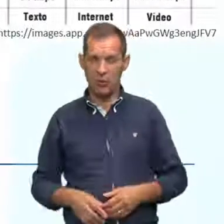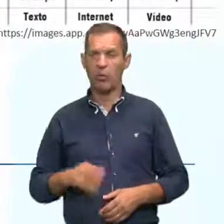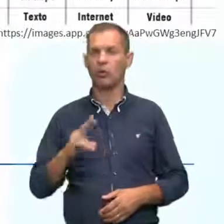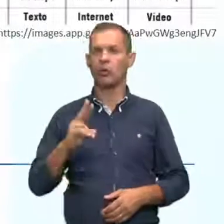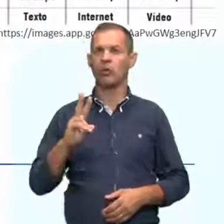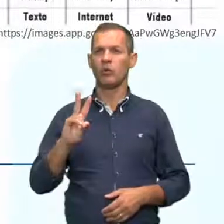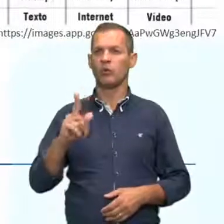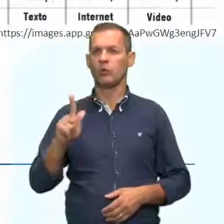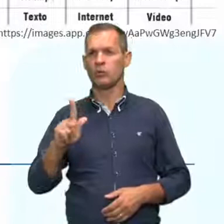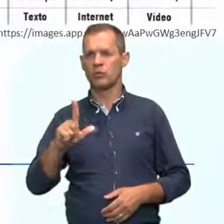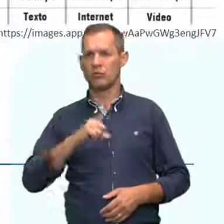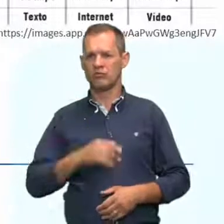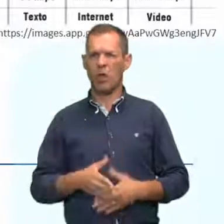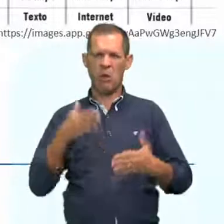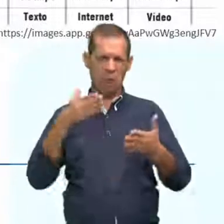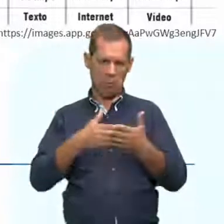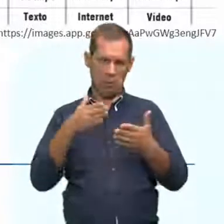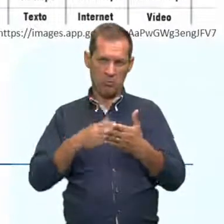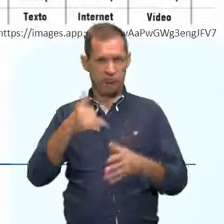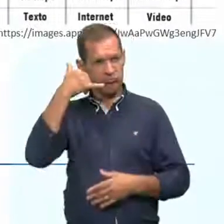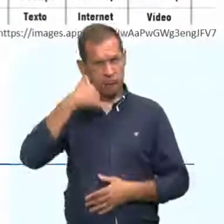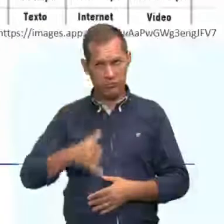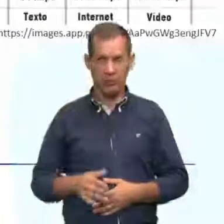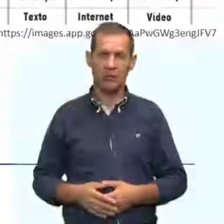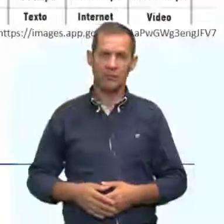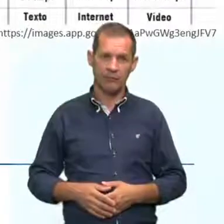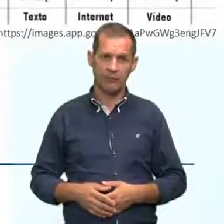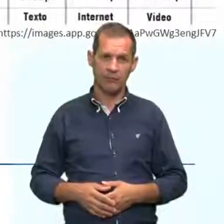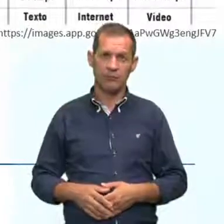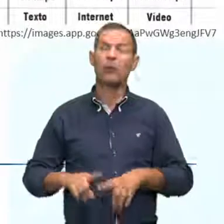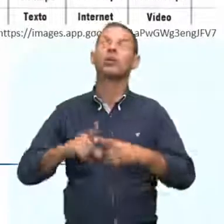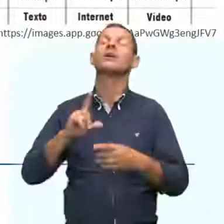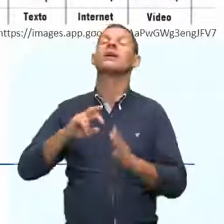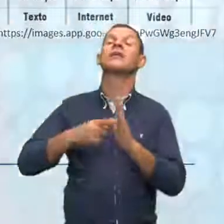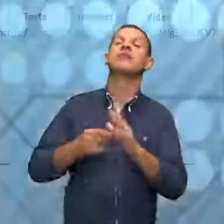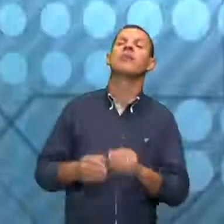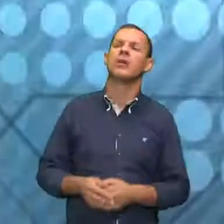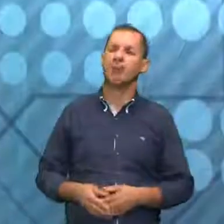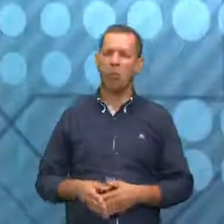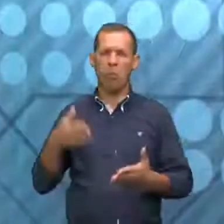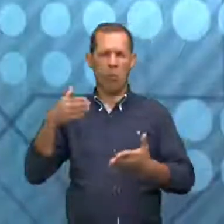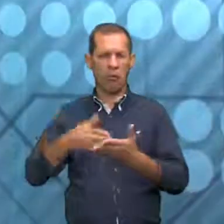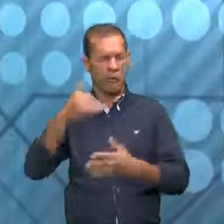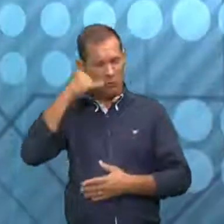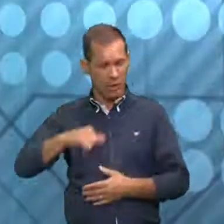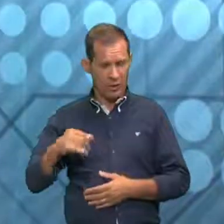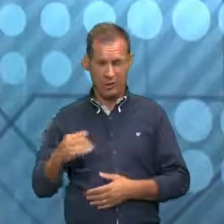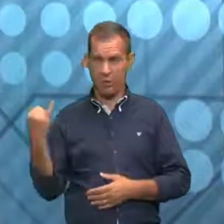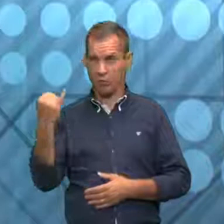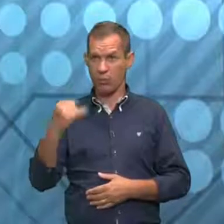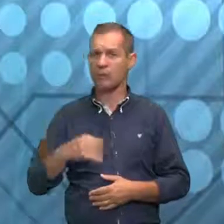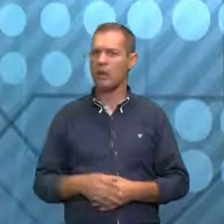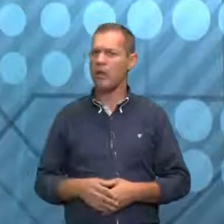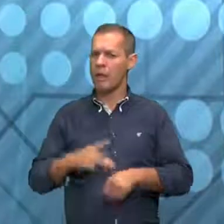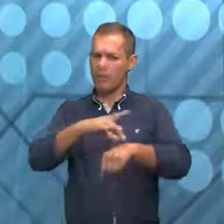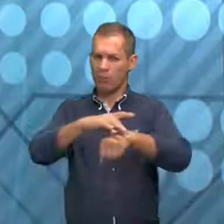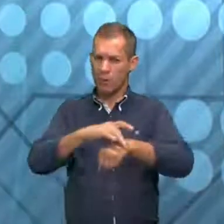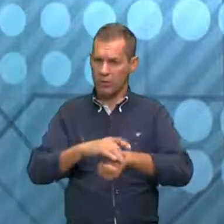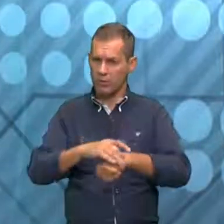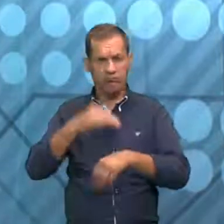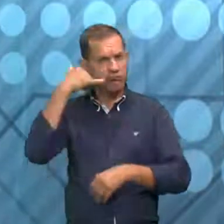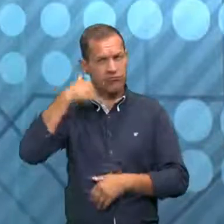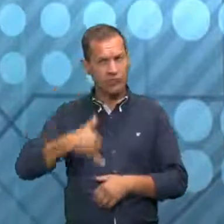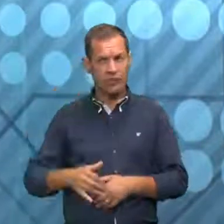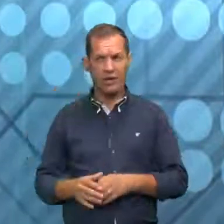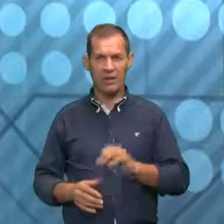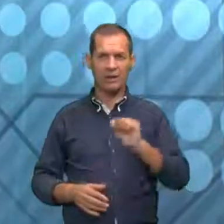2G trouxe o bloqueio do celular. O que significa esse bloqueio do celular? Que é muito importante para a segurança dos aparelhos.